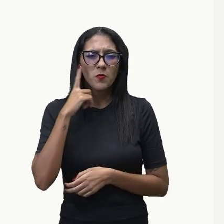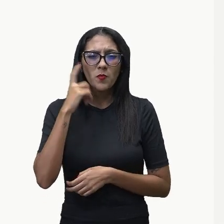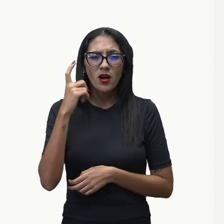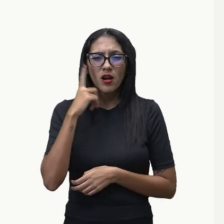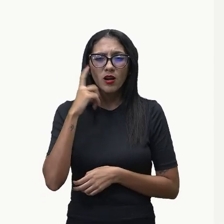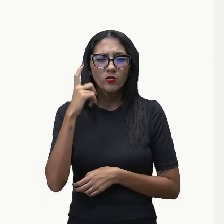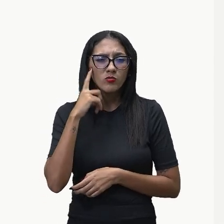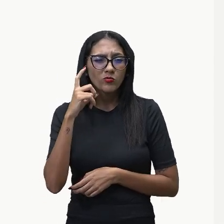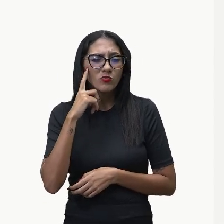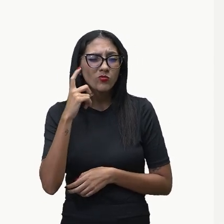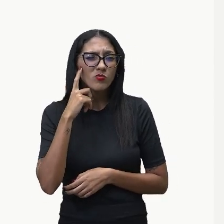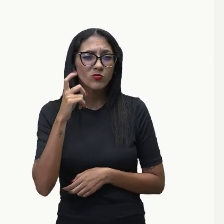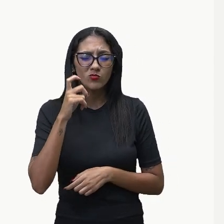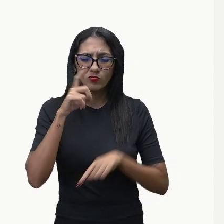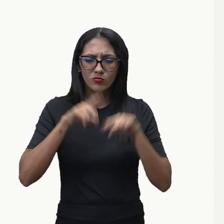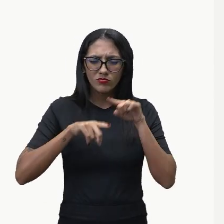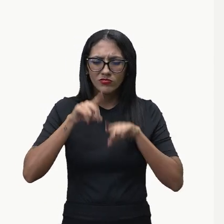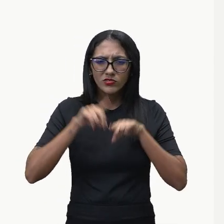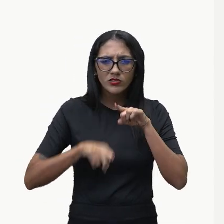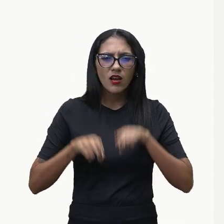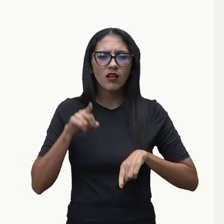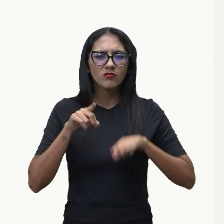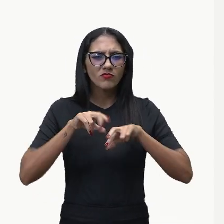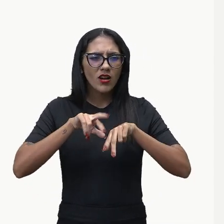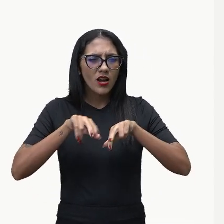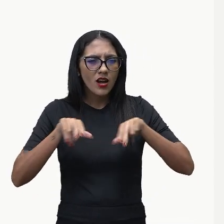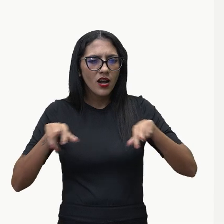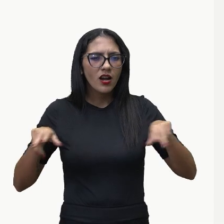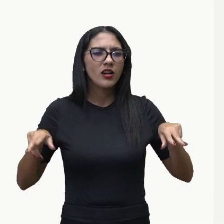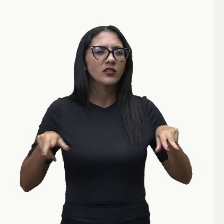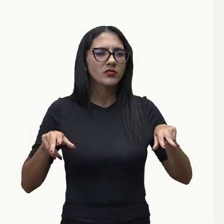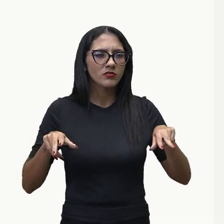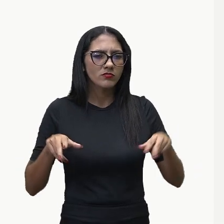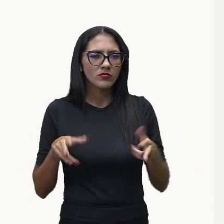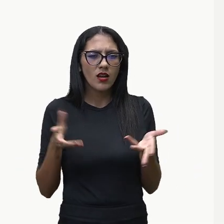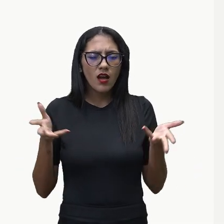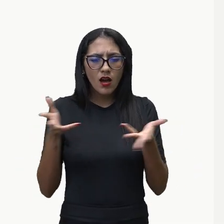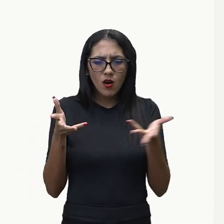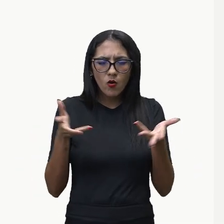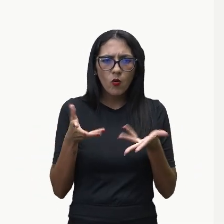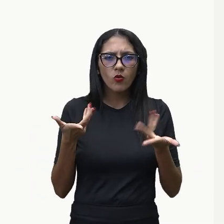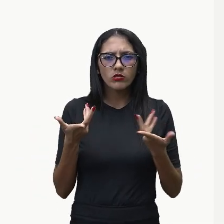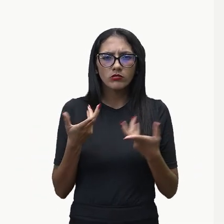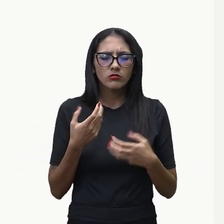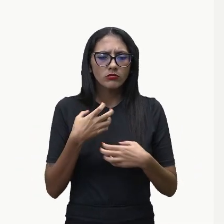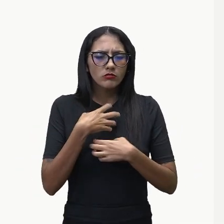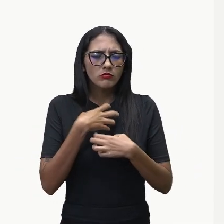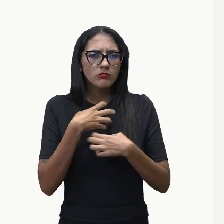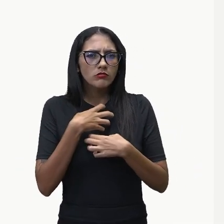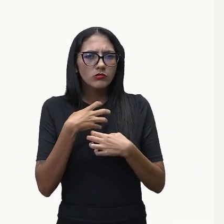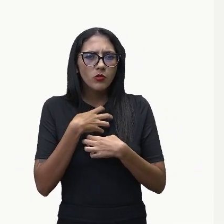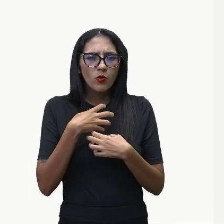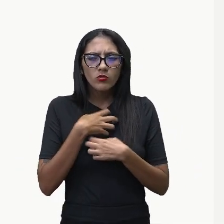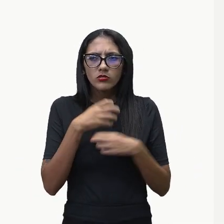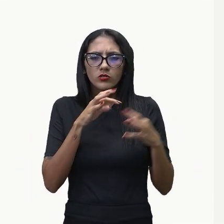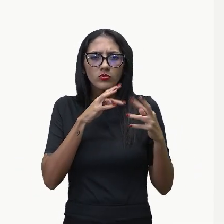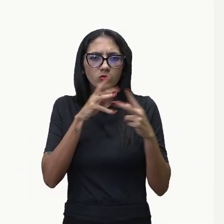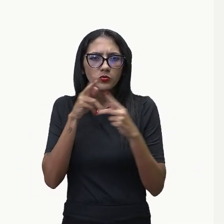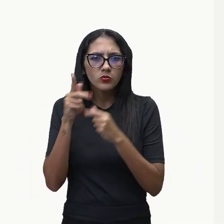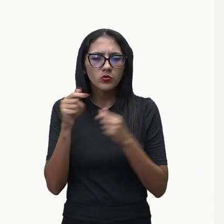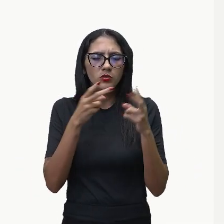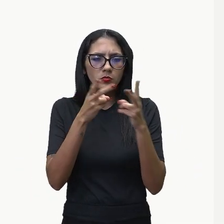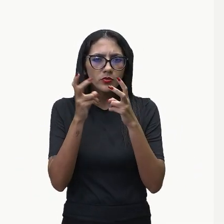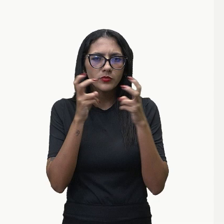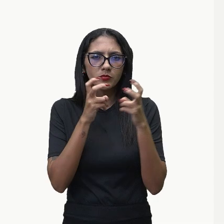estrugindo, ferreando, fazendo-me um acesso de carícias ao corpo numa só carícia, a